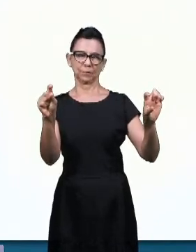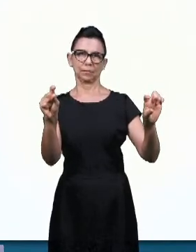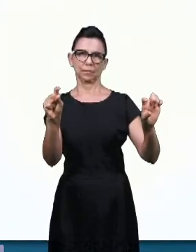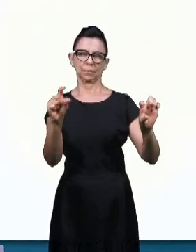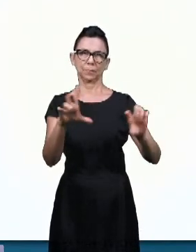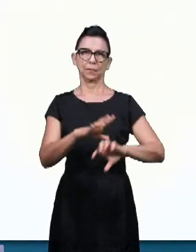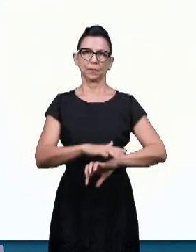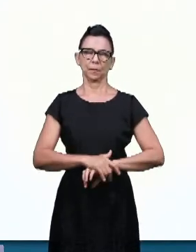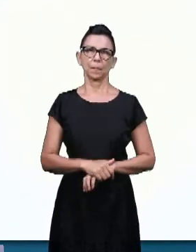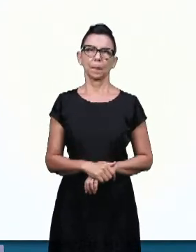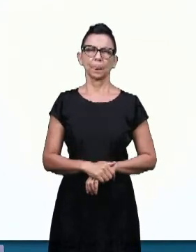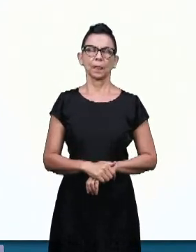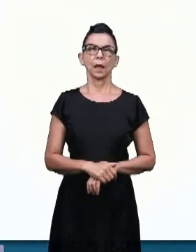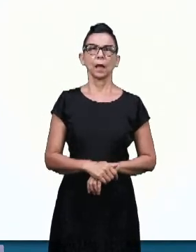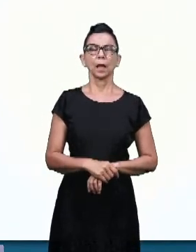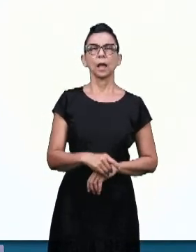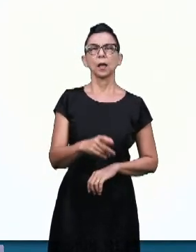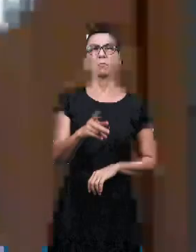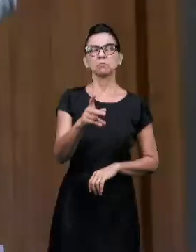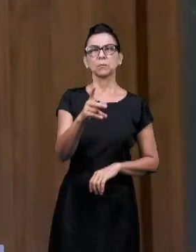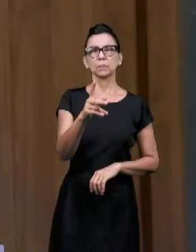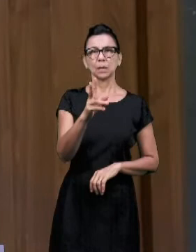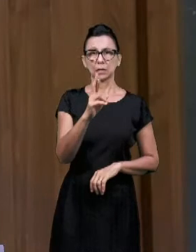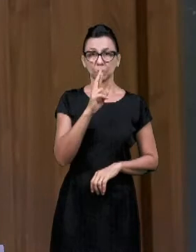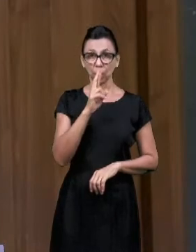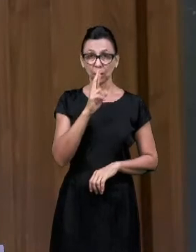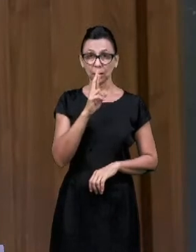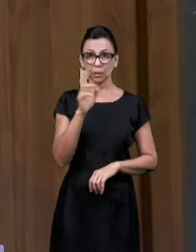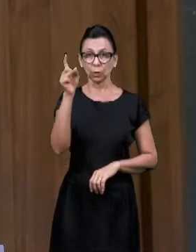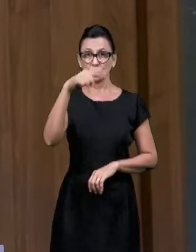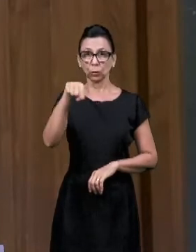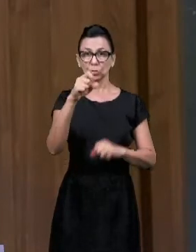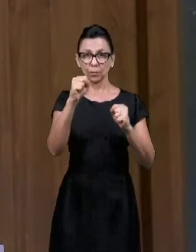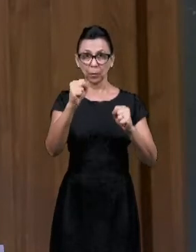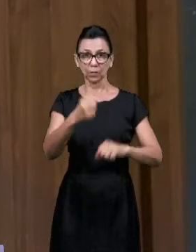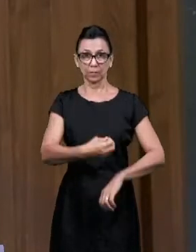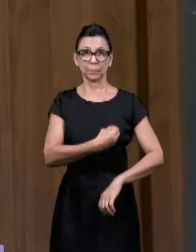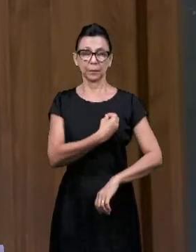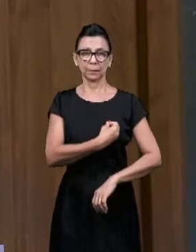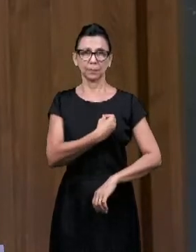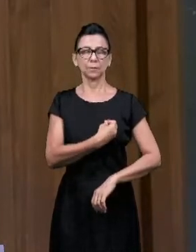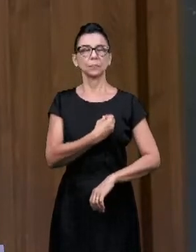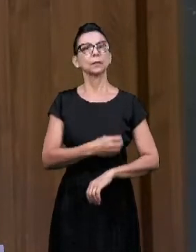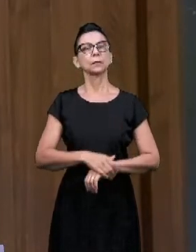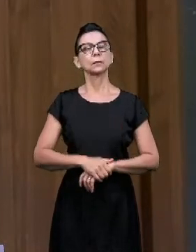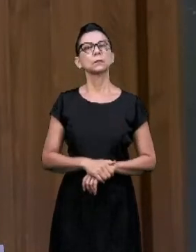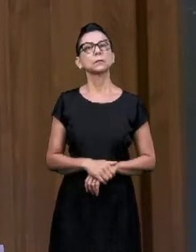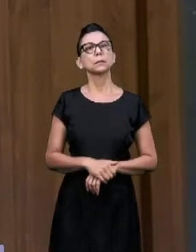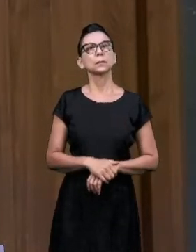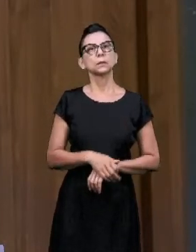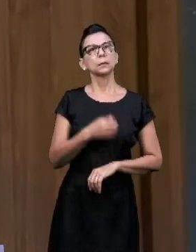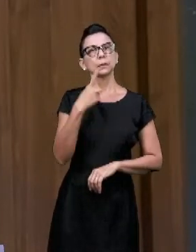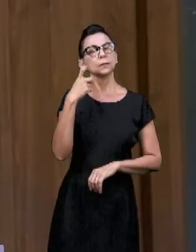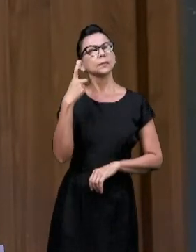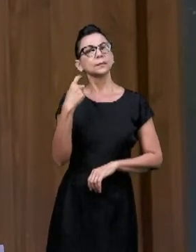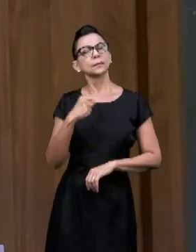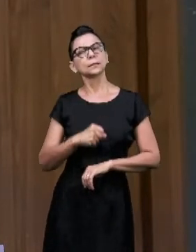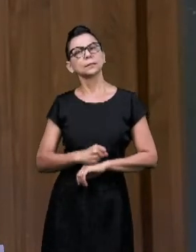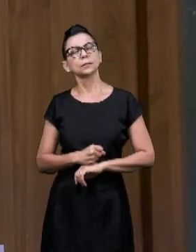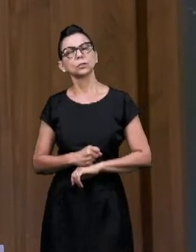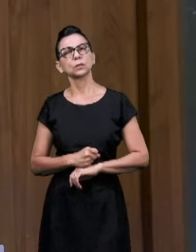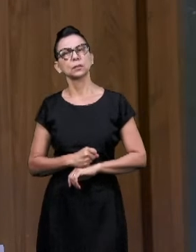é para ser respondida por toda a igreja. E nós vamos ter ali, interessante, a participação nessa resposta a